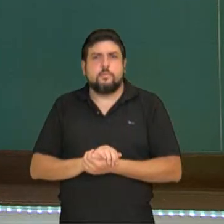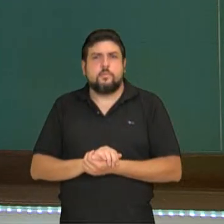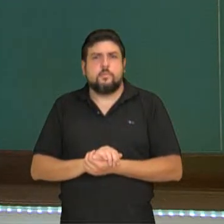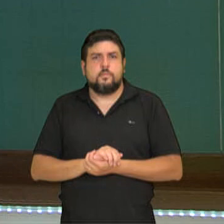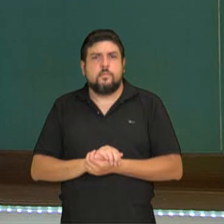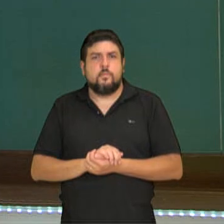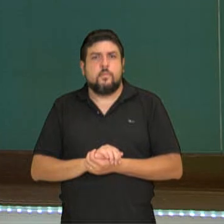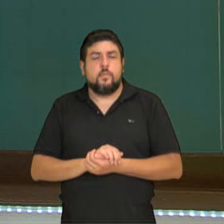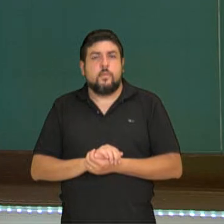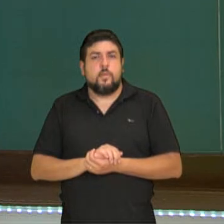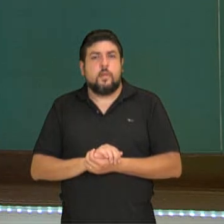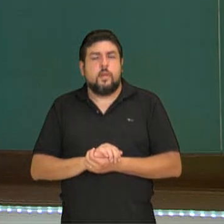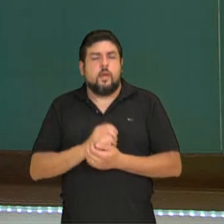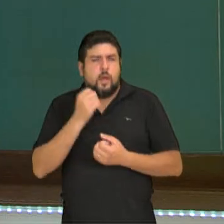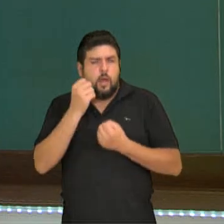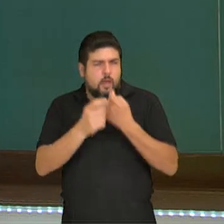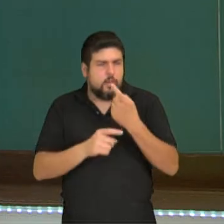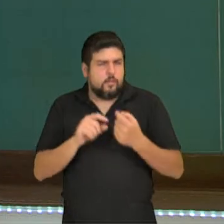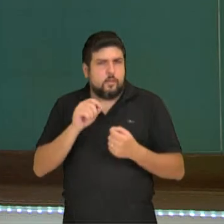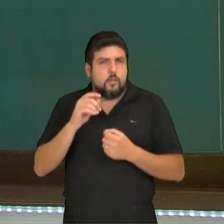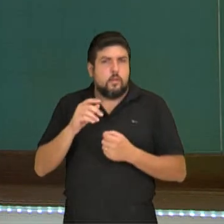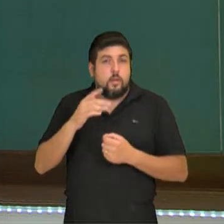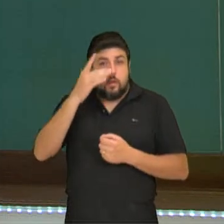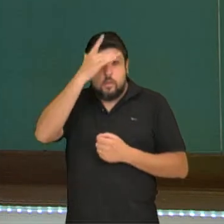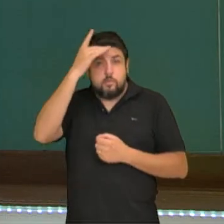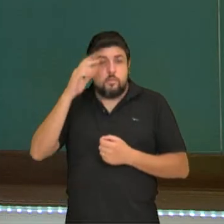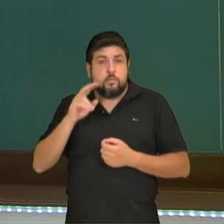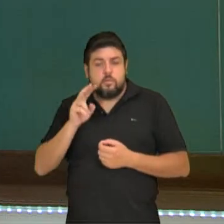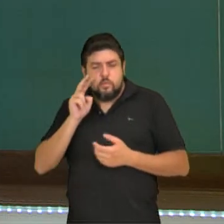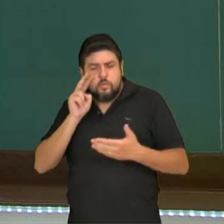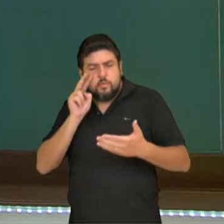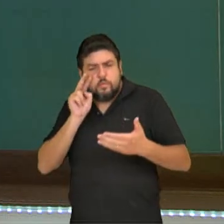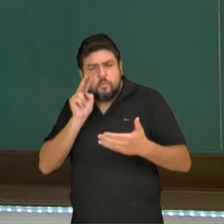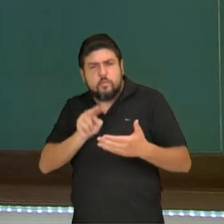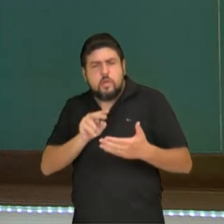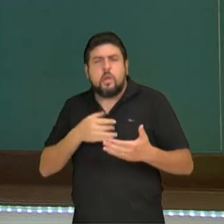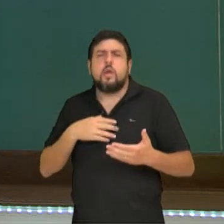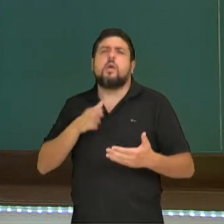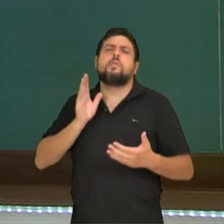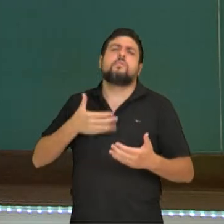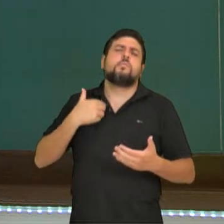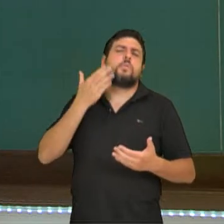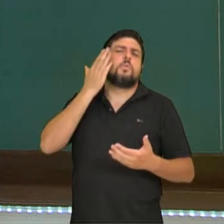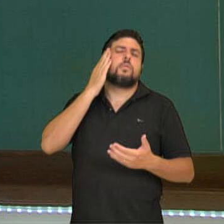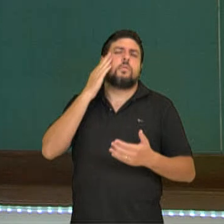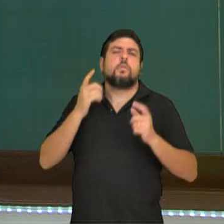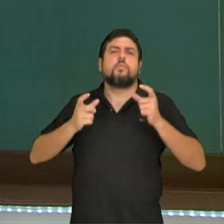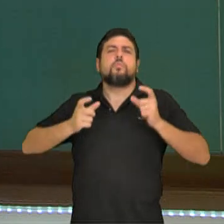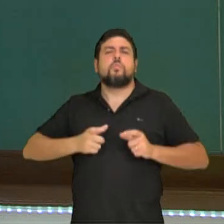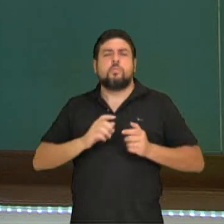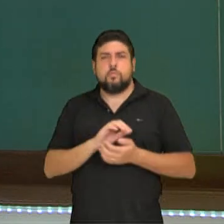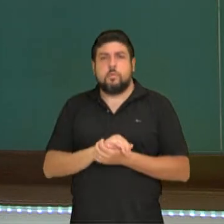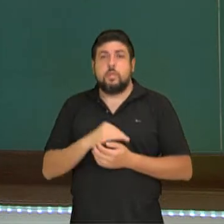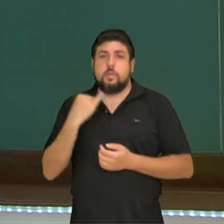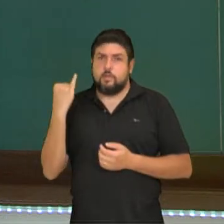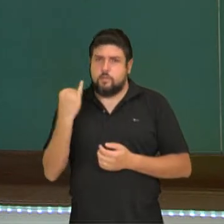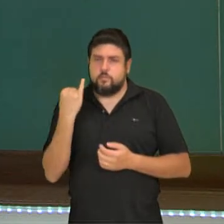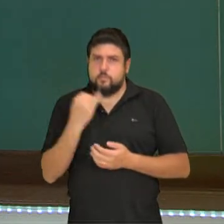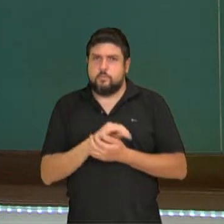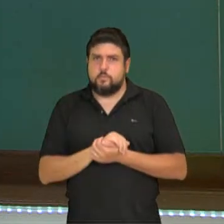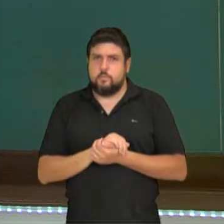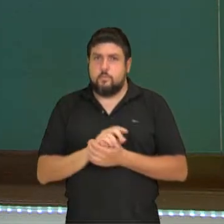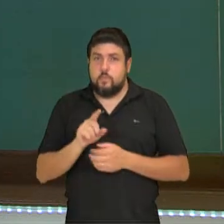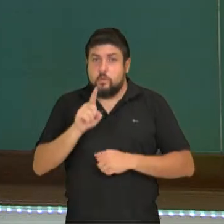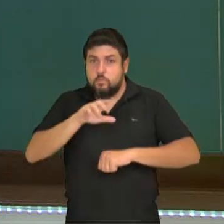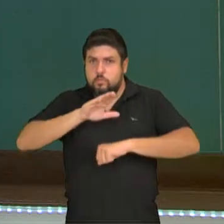a região, de olhar o rio aqui, já consegue ver o desenho do hospital ali, o vermelhinho, já consegue identificar. Então, isso que é importante. É quando você pega